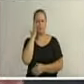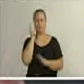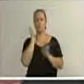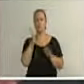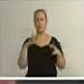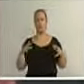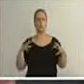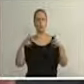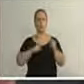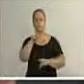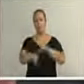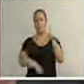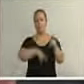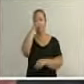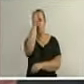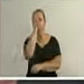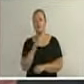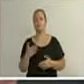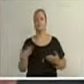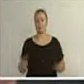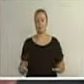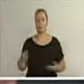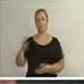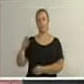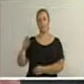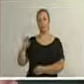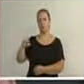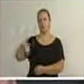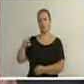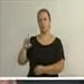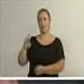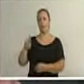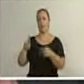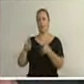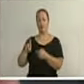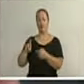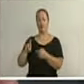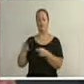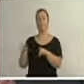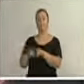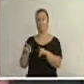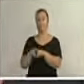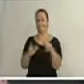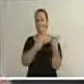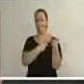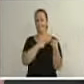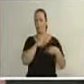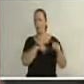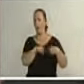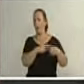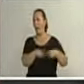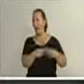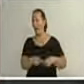conhecimento de toda a população brasileira, que o Michel Temer, o vice-presidente, fez as pedaladas da mesma forma e do